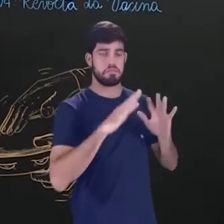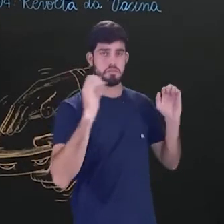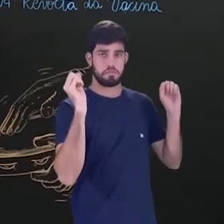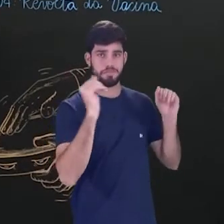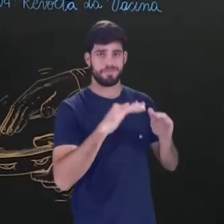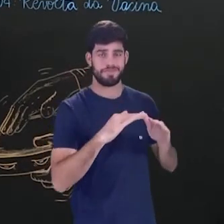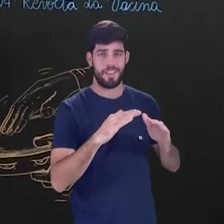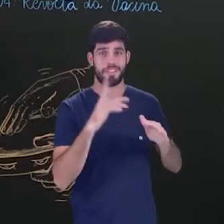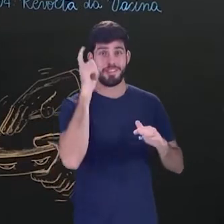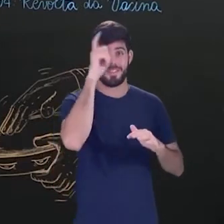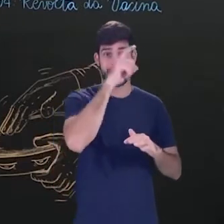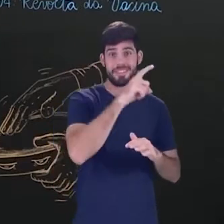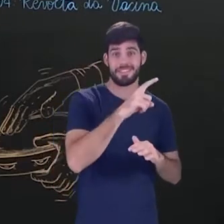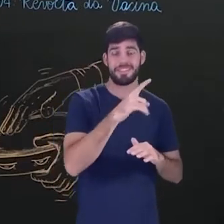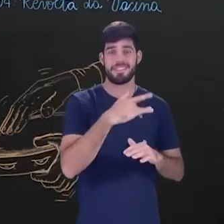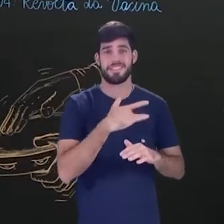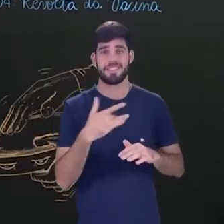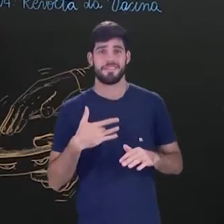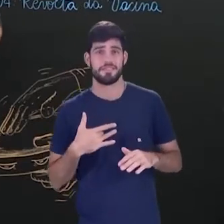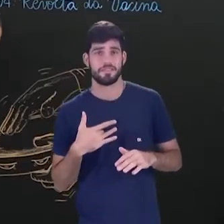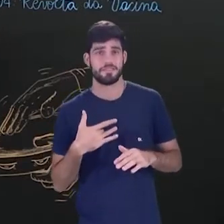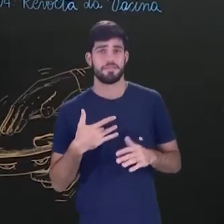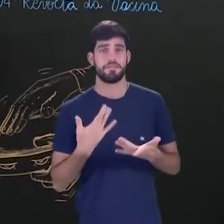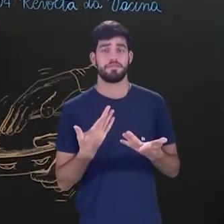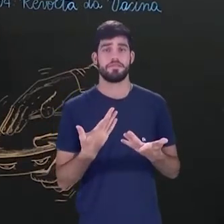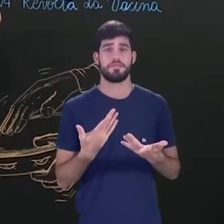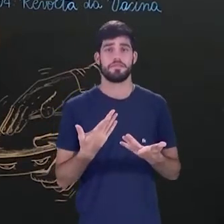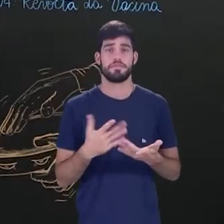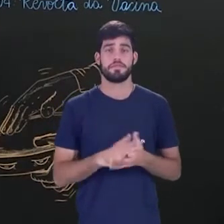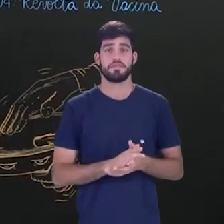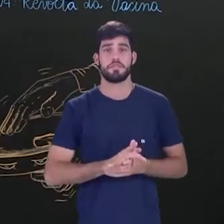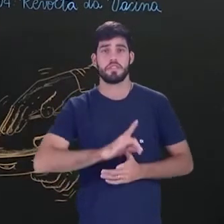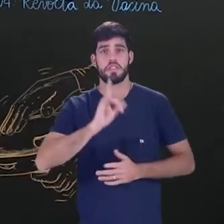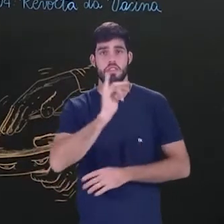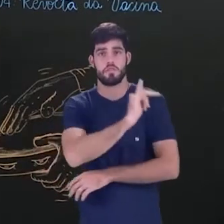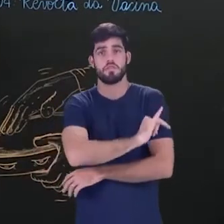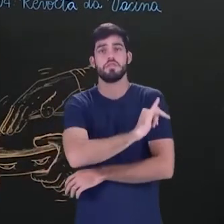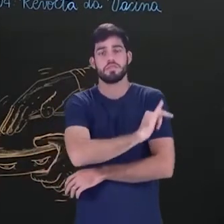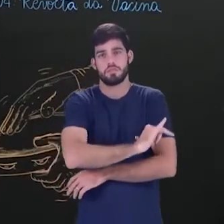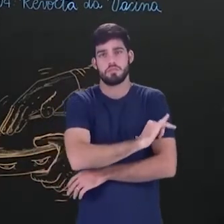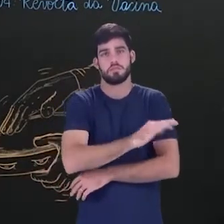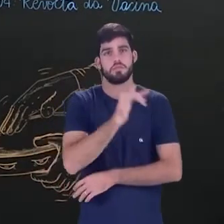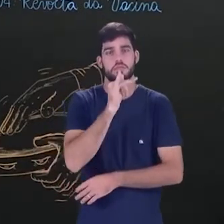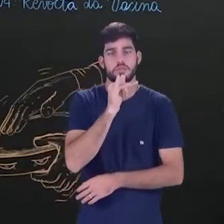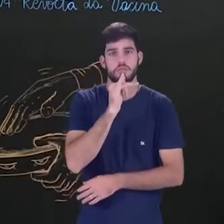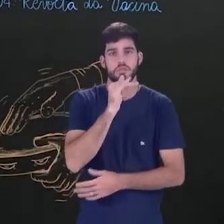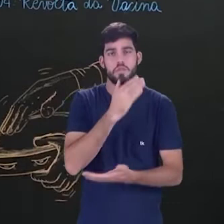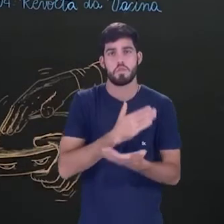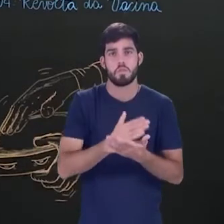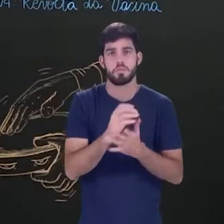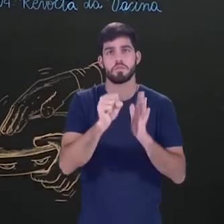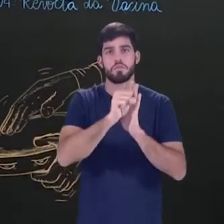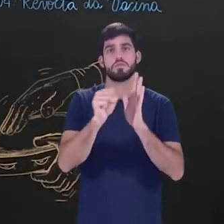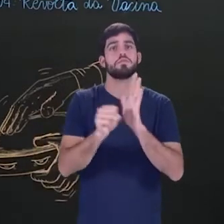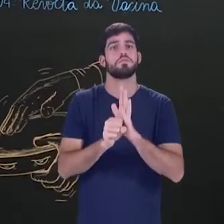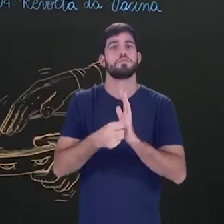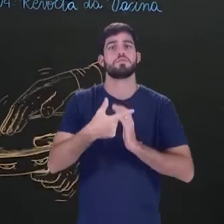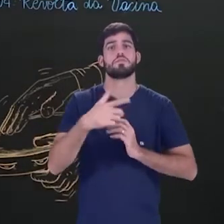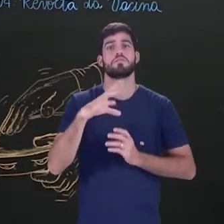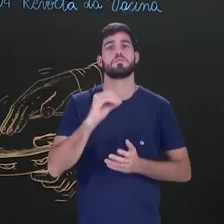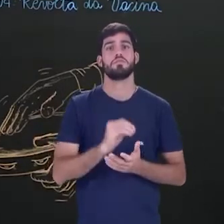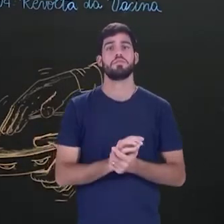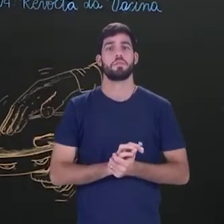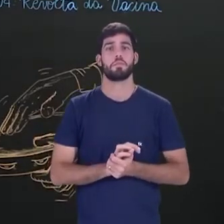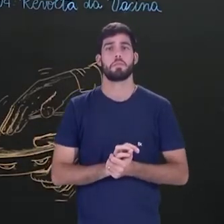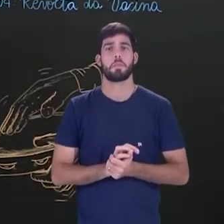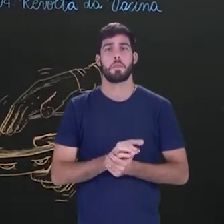saúde pública, de esgotamento sanitário. Sobretudo no Rio de Janeiro, por exemplo, no início do século XX, esses